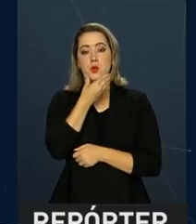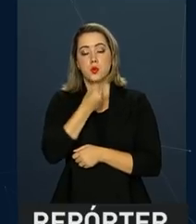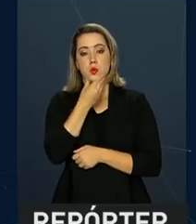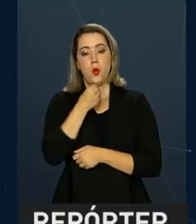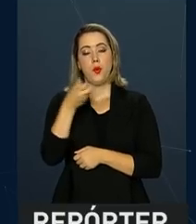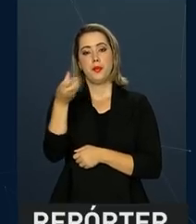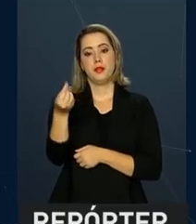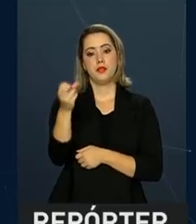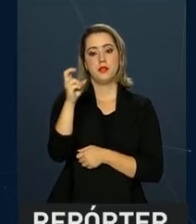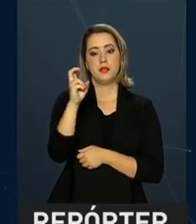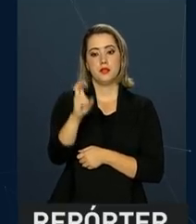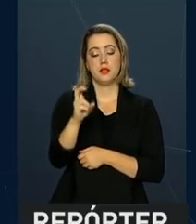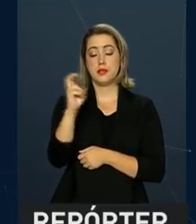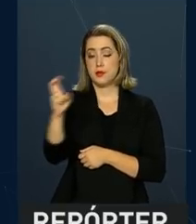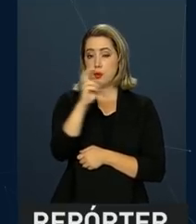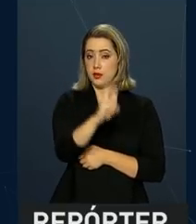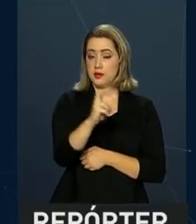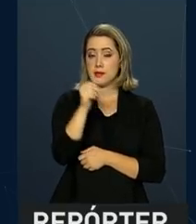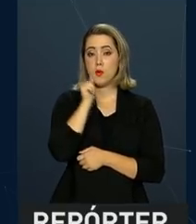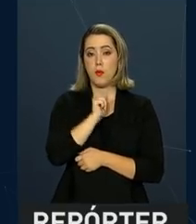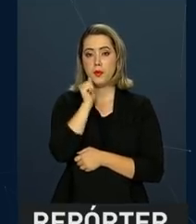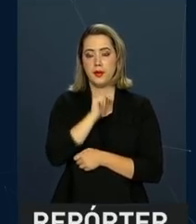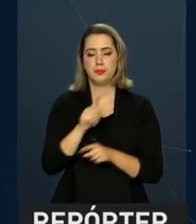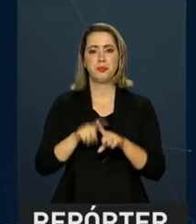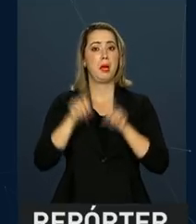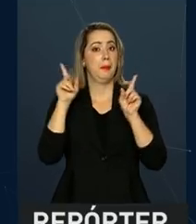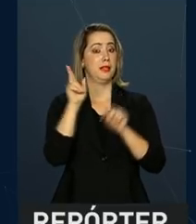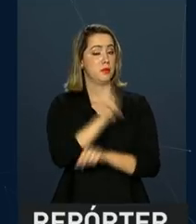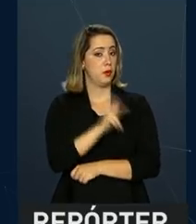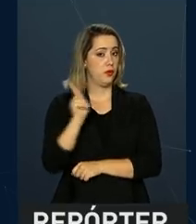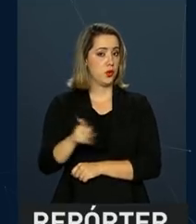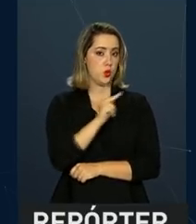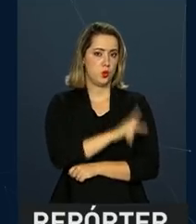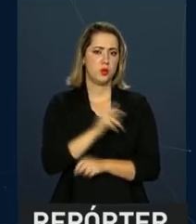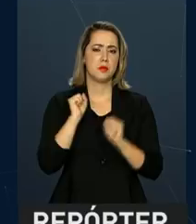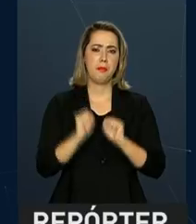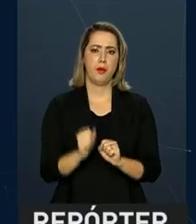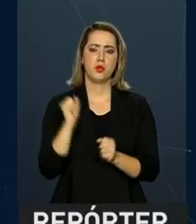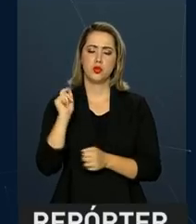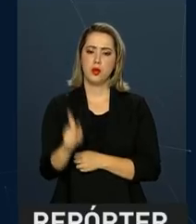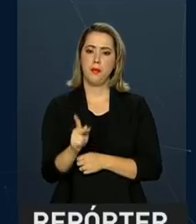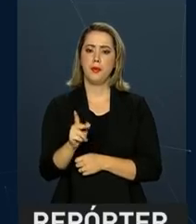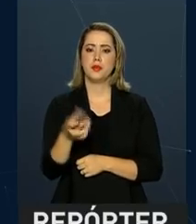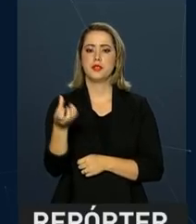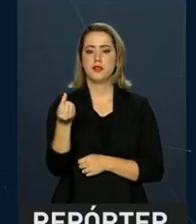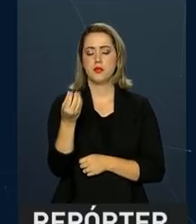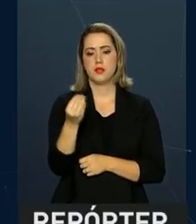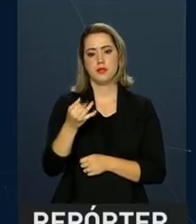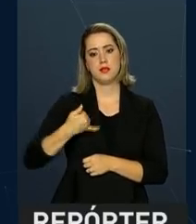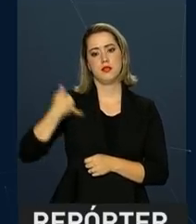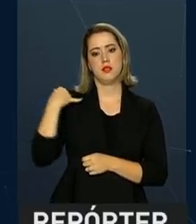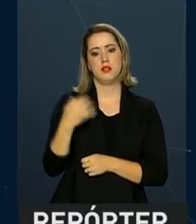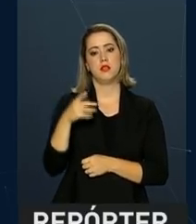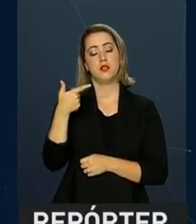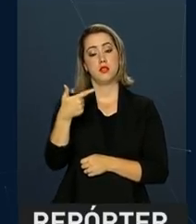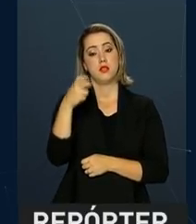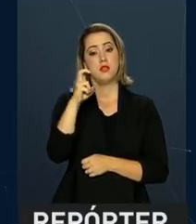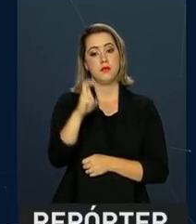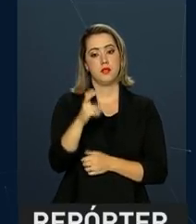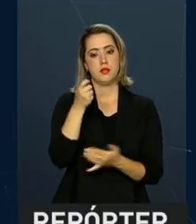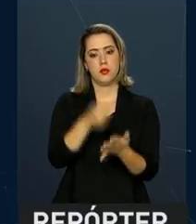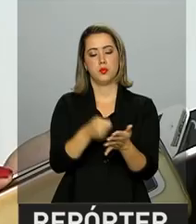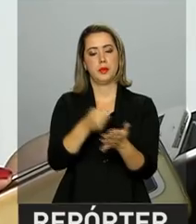55 no caso de mulheres. Já professores e professoras poderão se aposentar com 60 anos e 25 anos